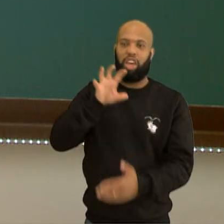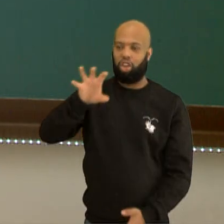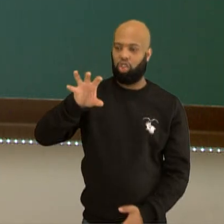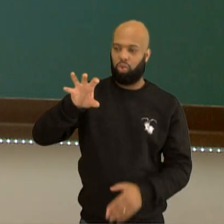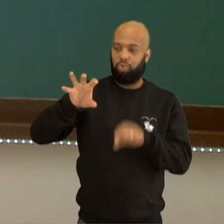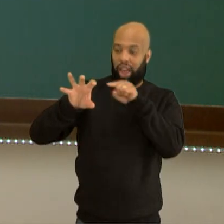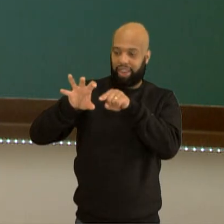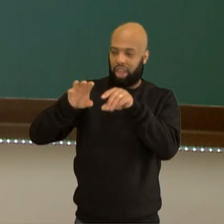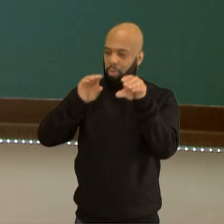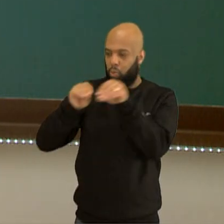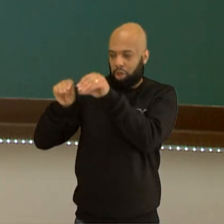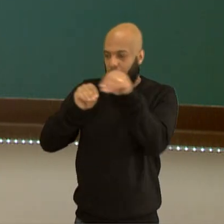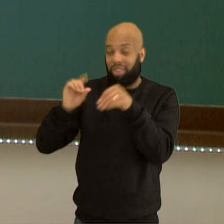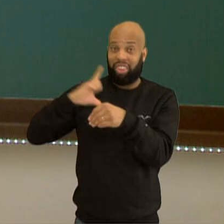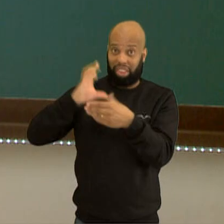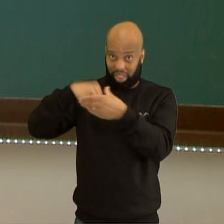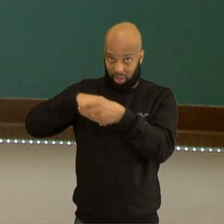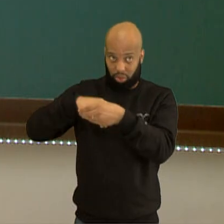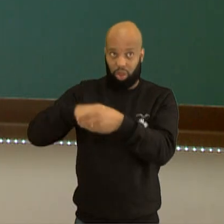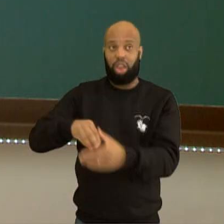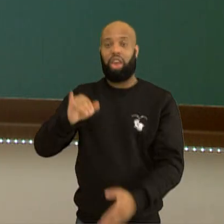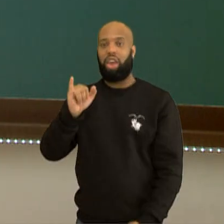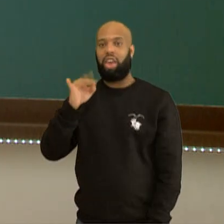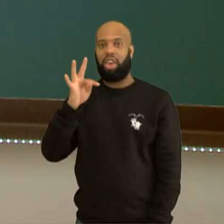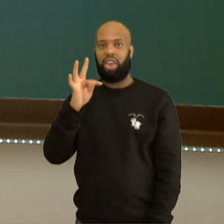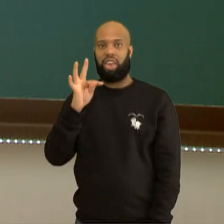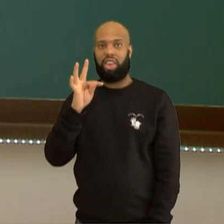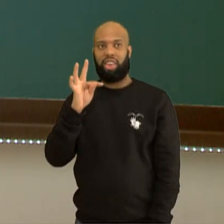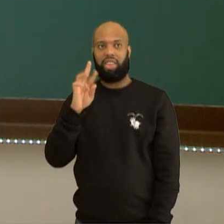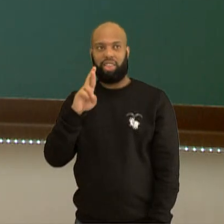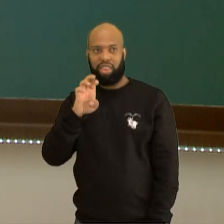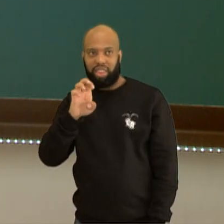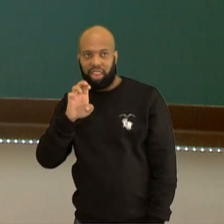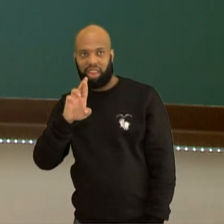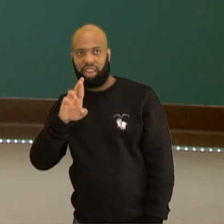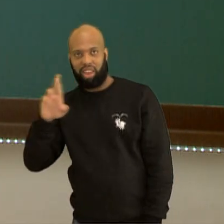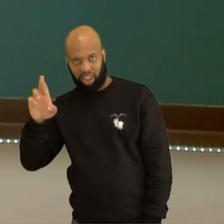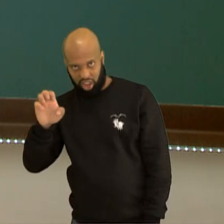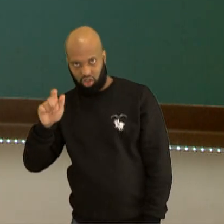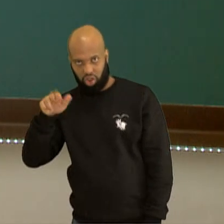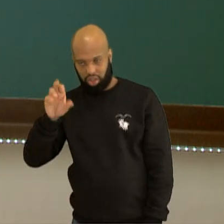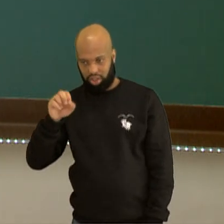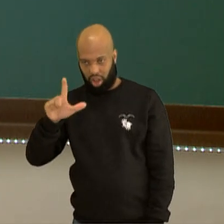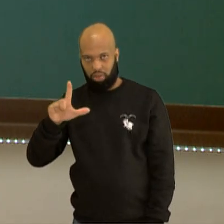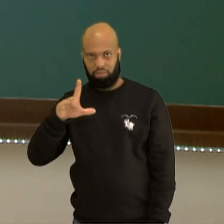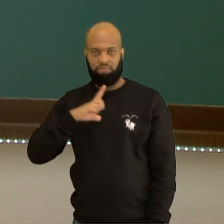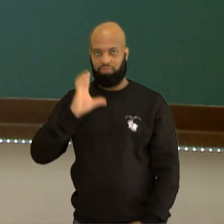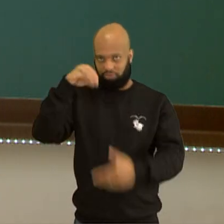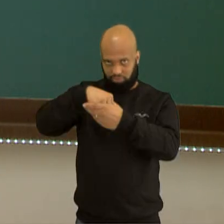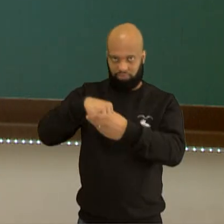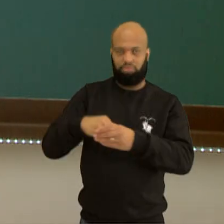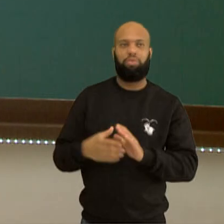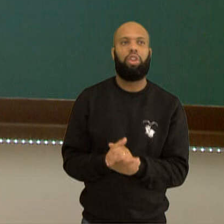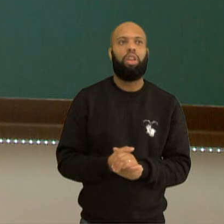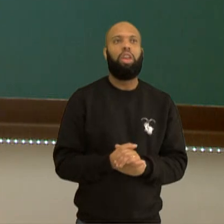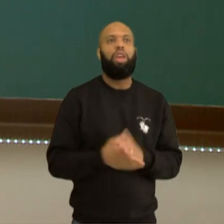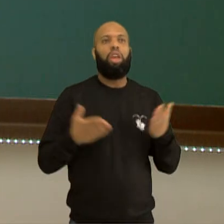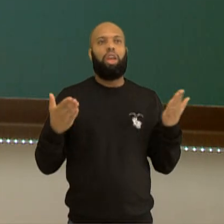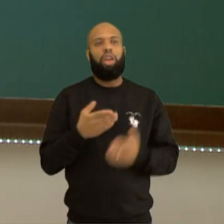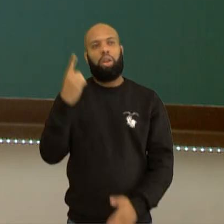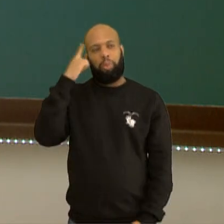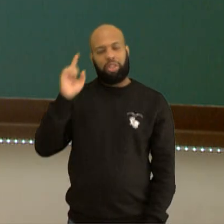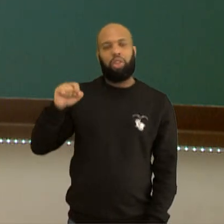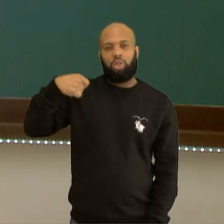de migrações internas dentro do mesmo território, certo? E aí, pensando